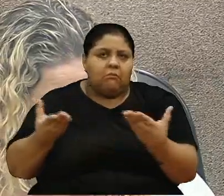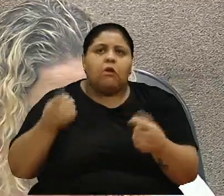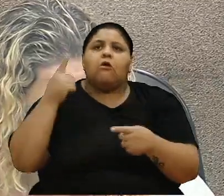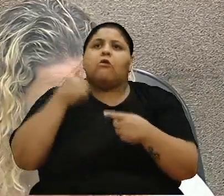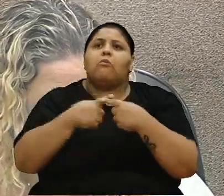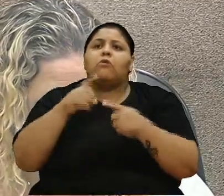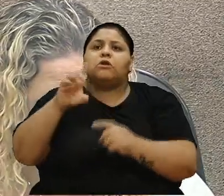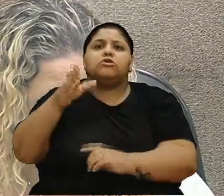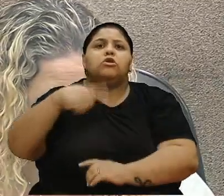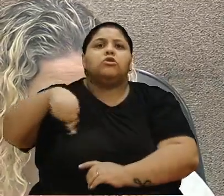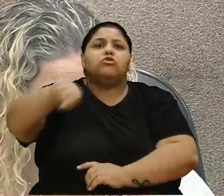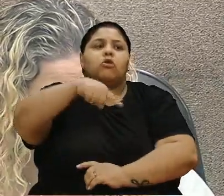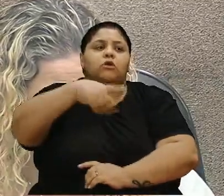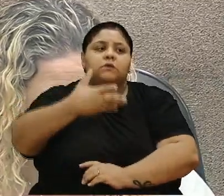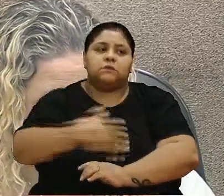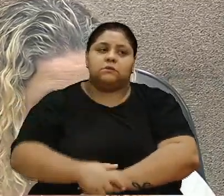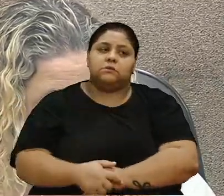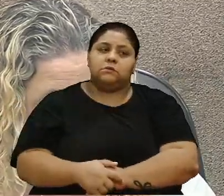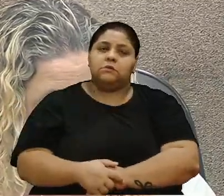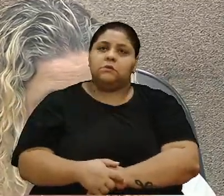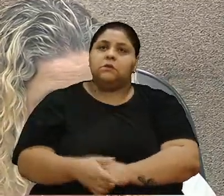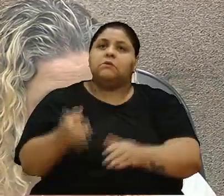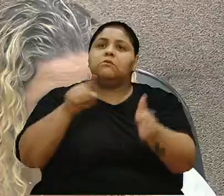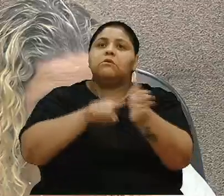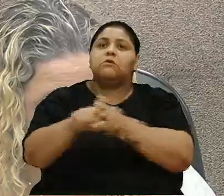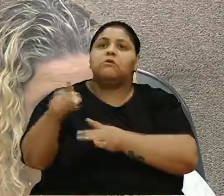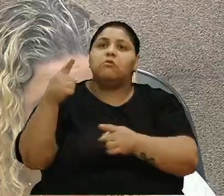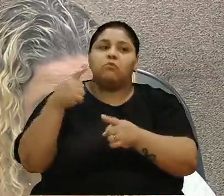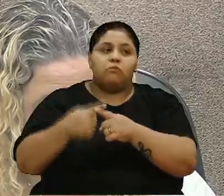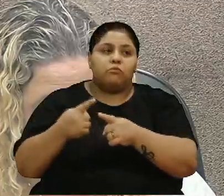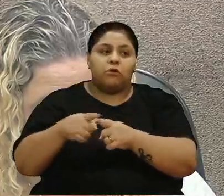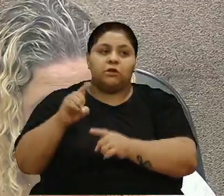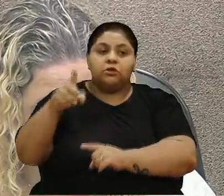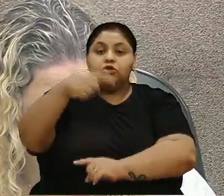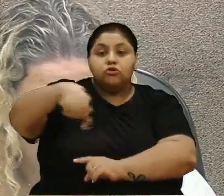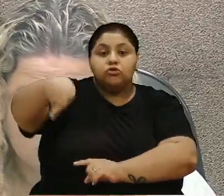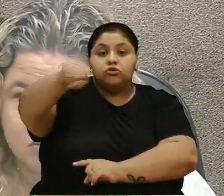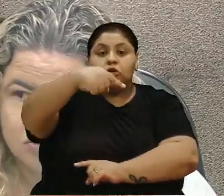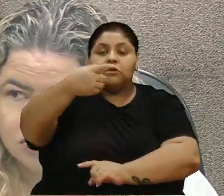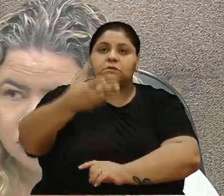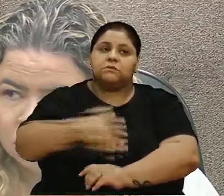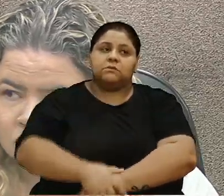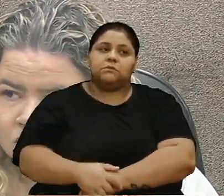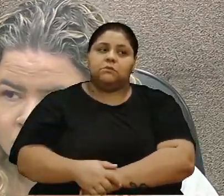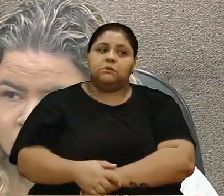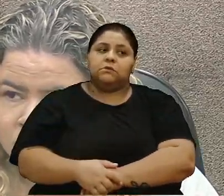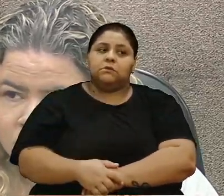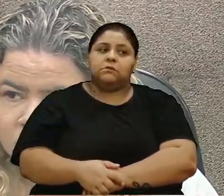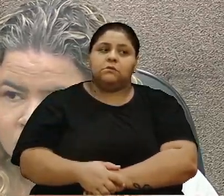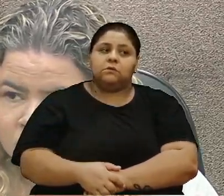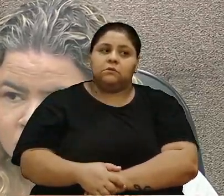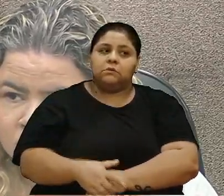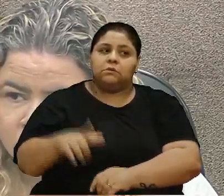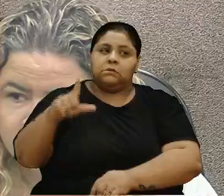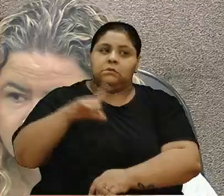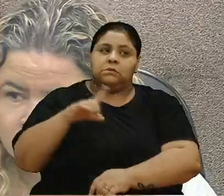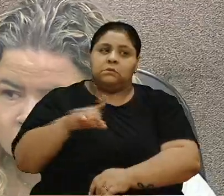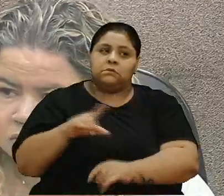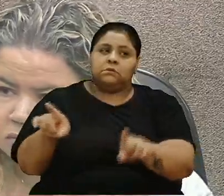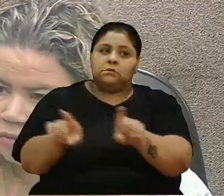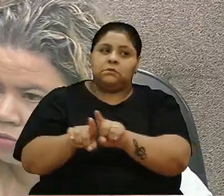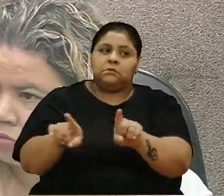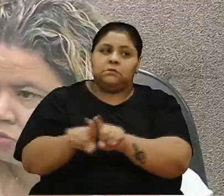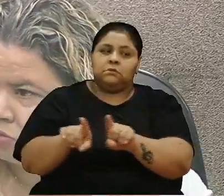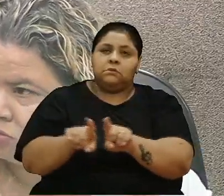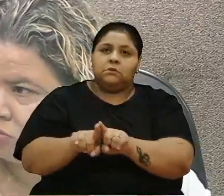só nós? A pergunta é essa, por que só nós? Se pegar e dividir em todo o estado, nós